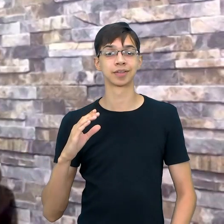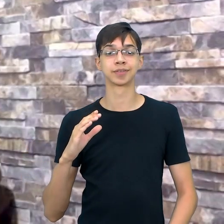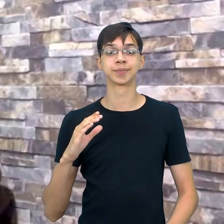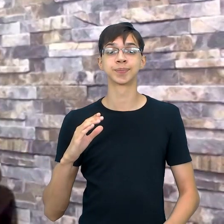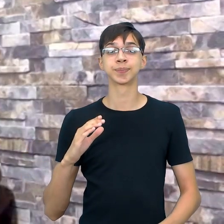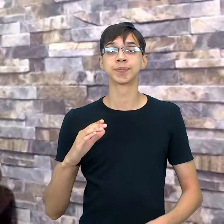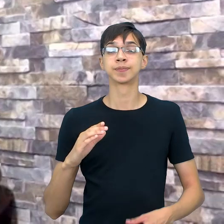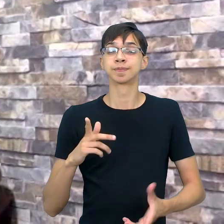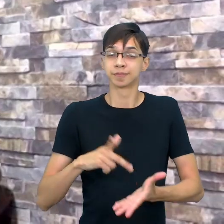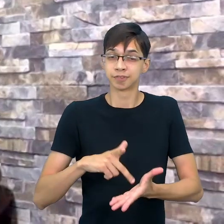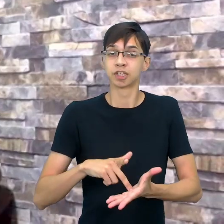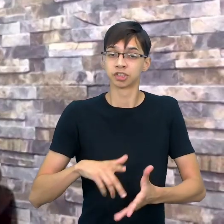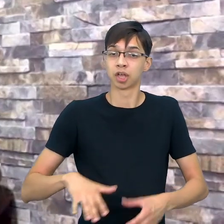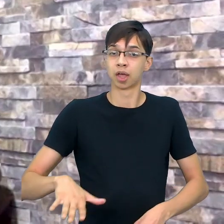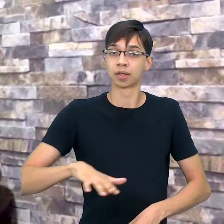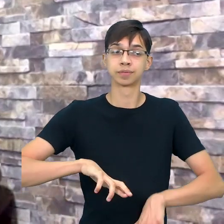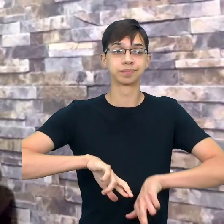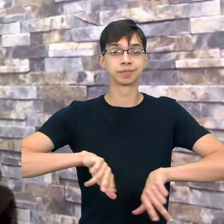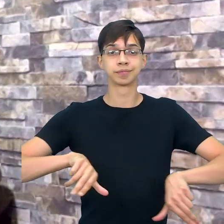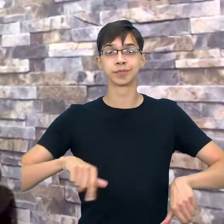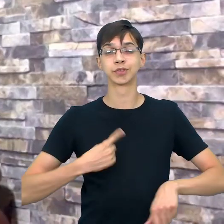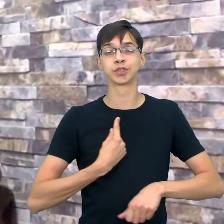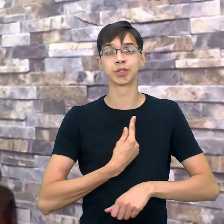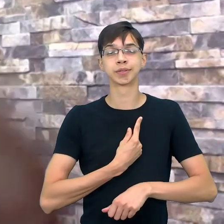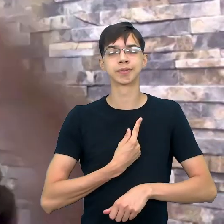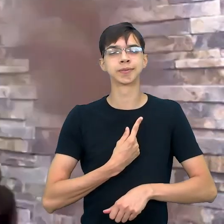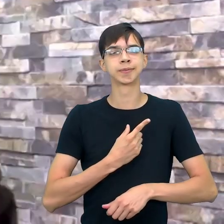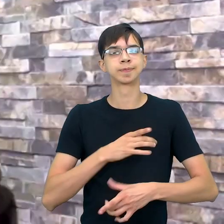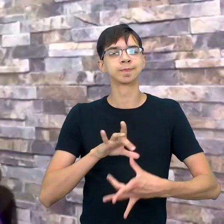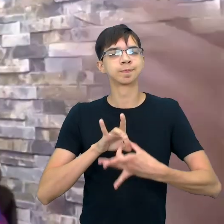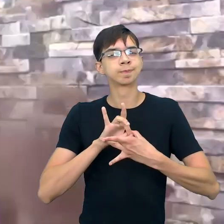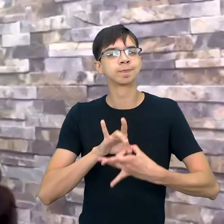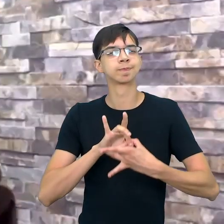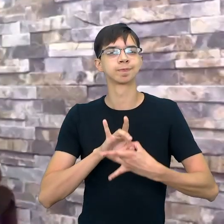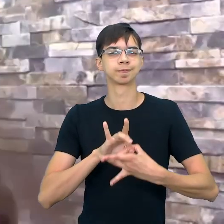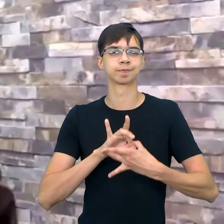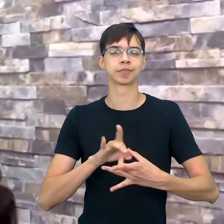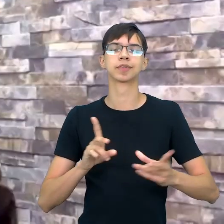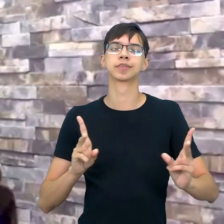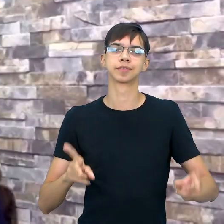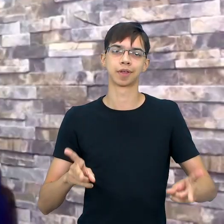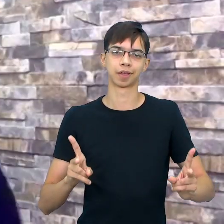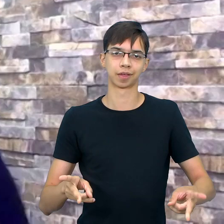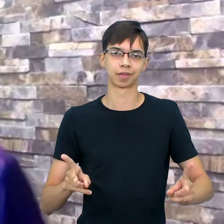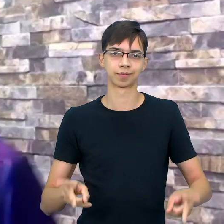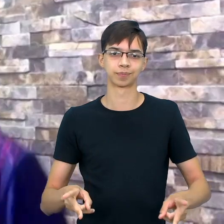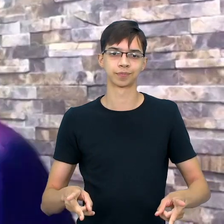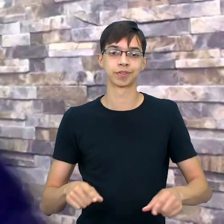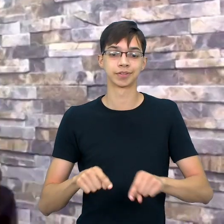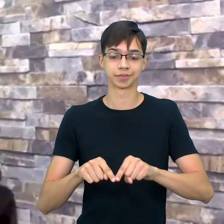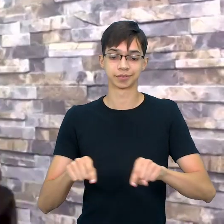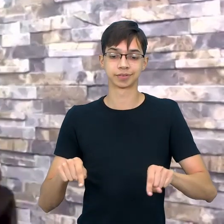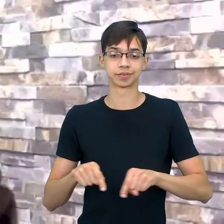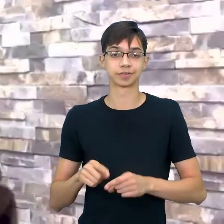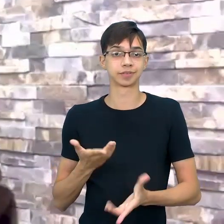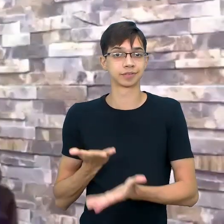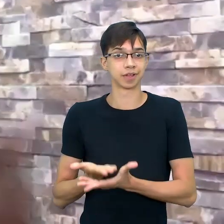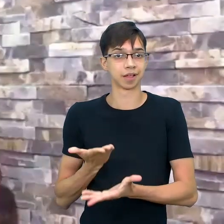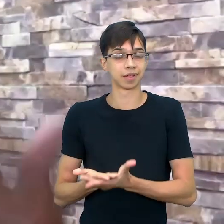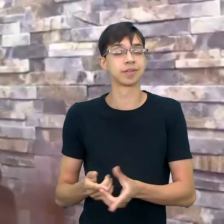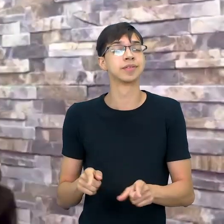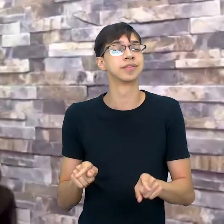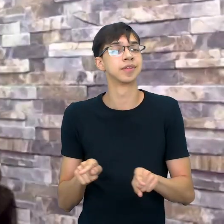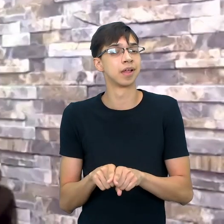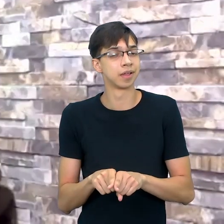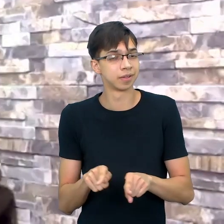nós prezamos muito por essa aproximação, né, entre vocês e nós, que também estamos na sala de aula, e